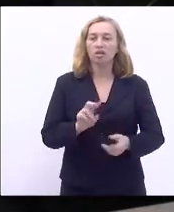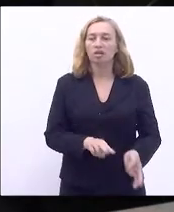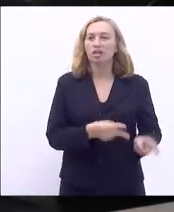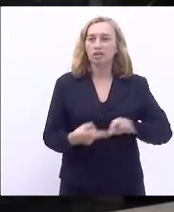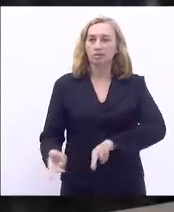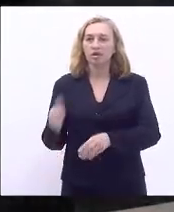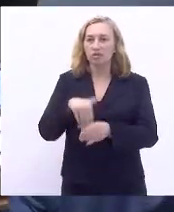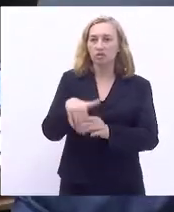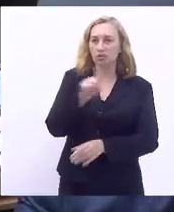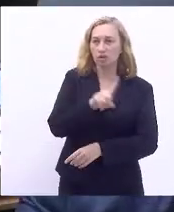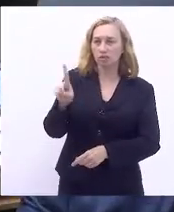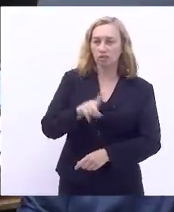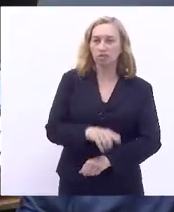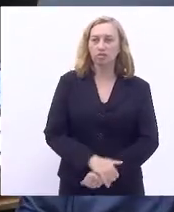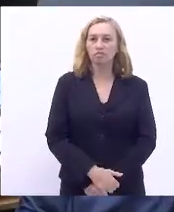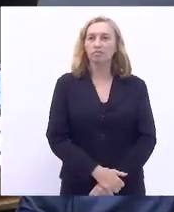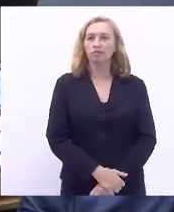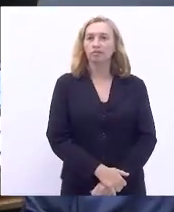não.